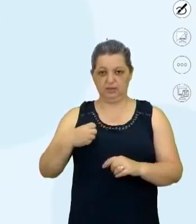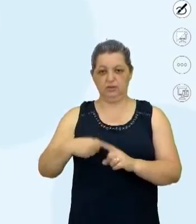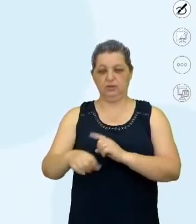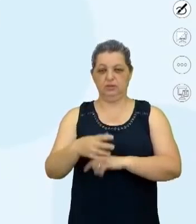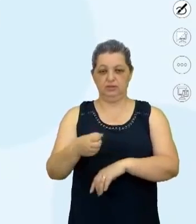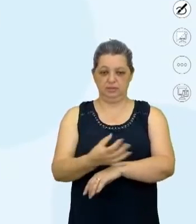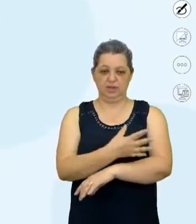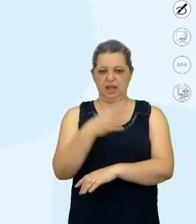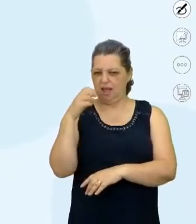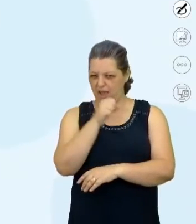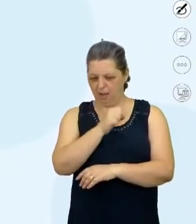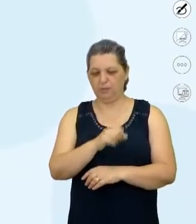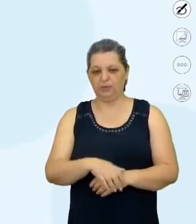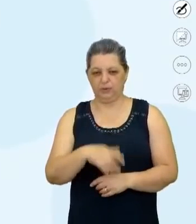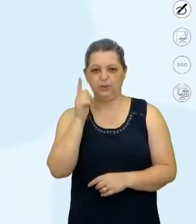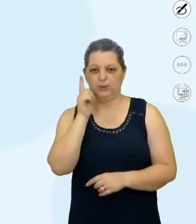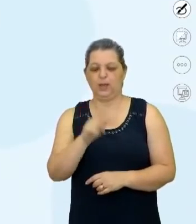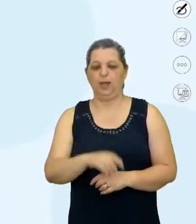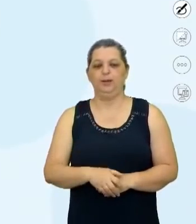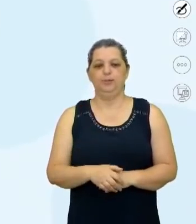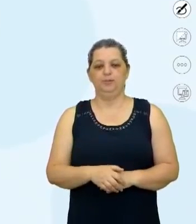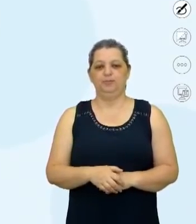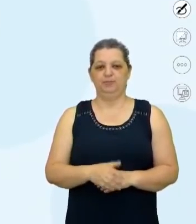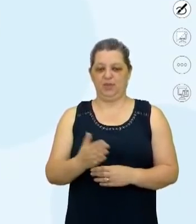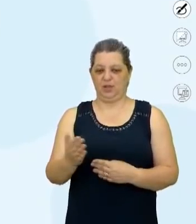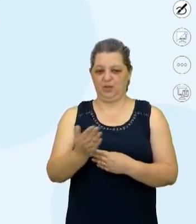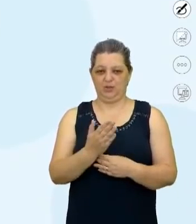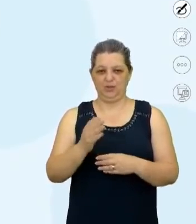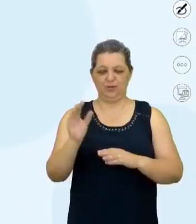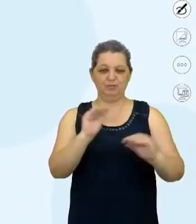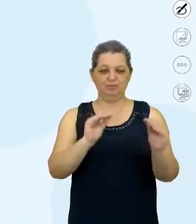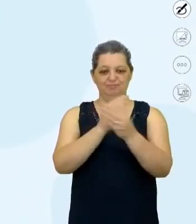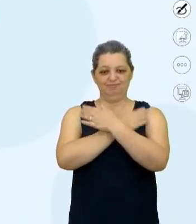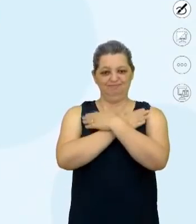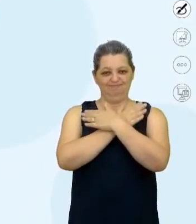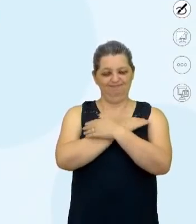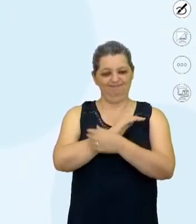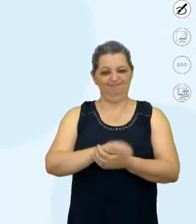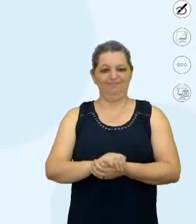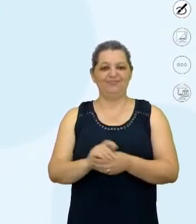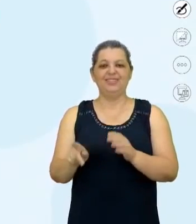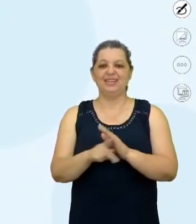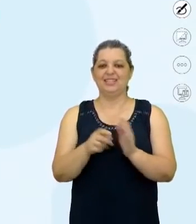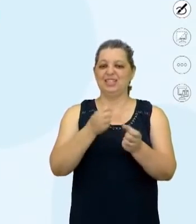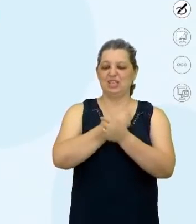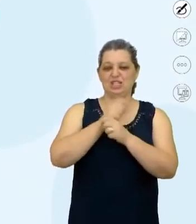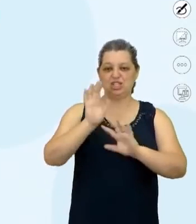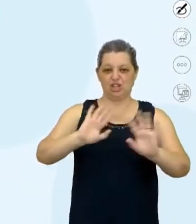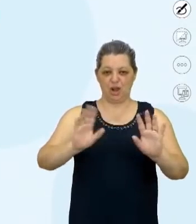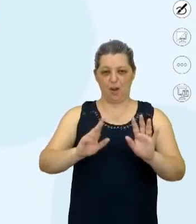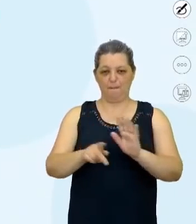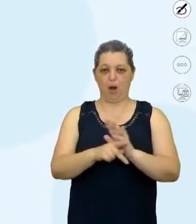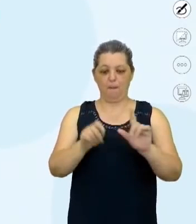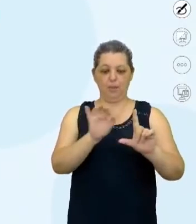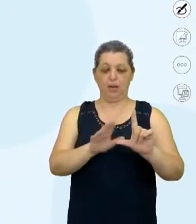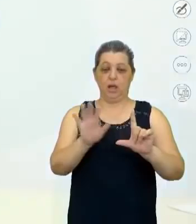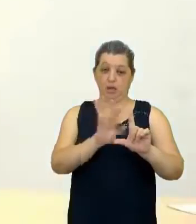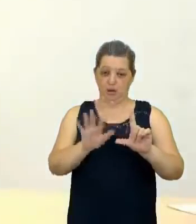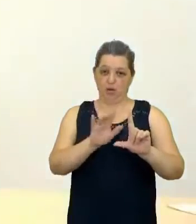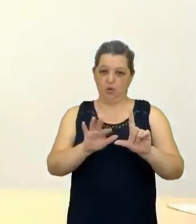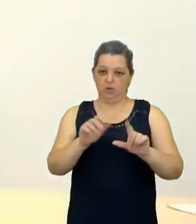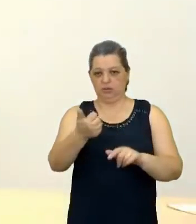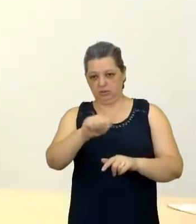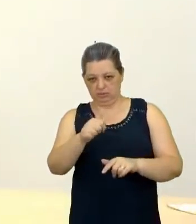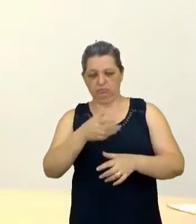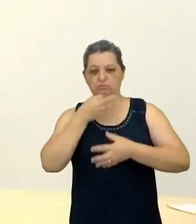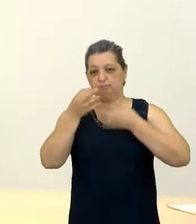socioemocional. É rapidinho, vocês preenchem e ajudam bastante a gente. Um abraço, obrigado. Nosso diretor Marcelo vai colocar o QR Code para vocês fazerem aquela análise,